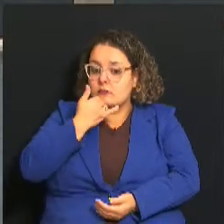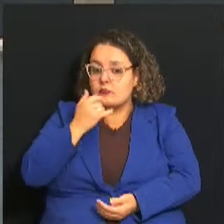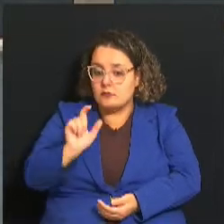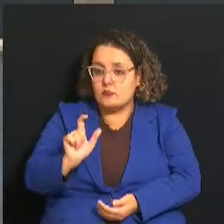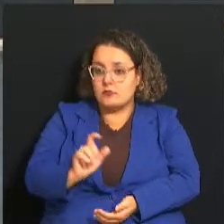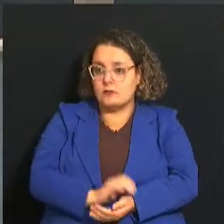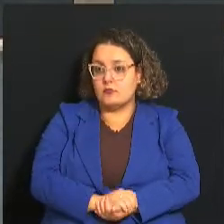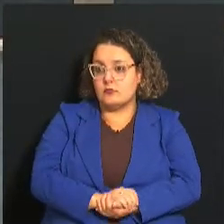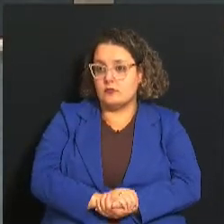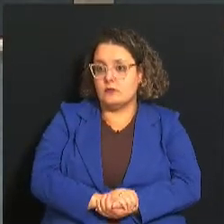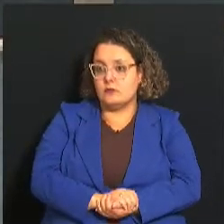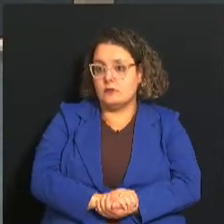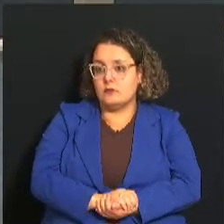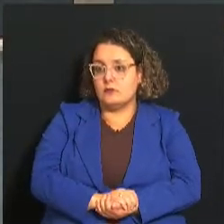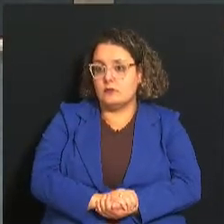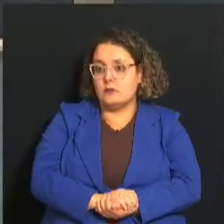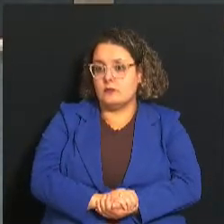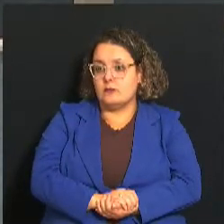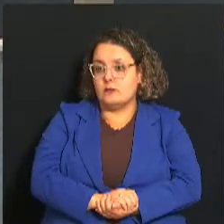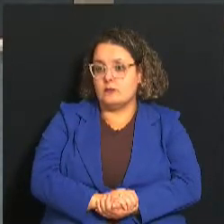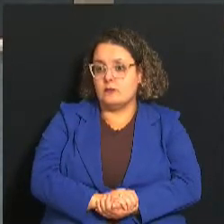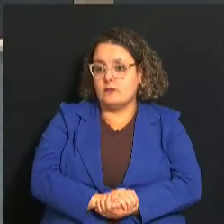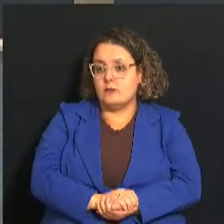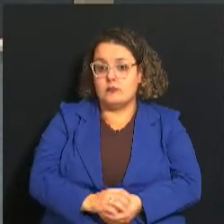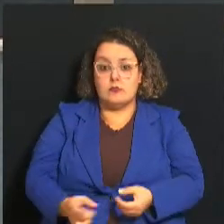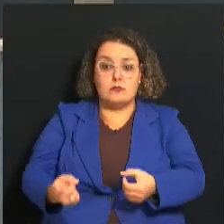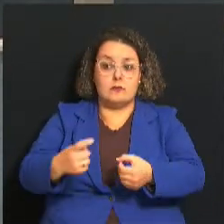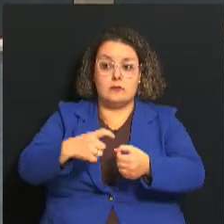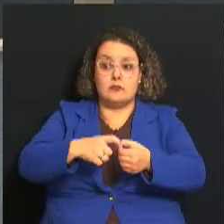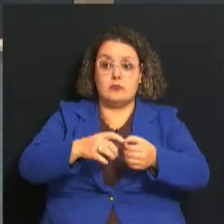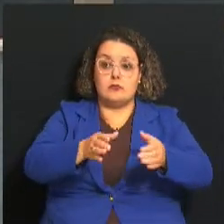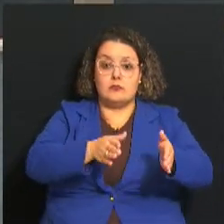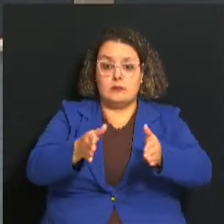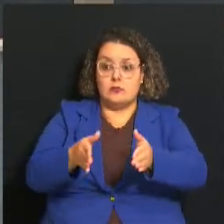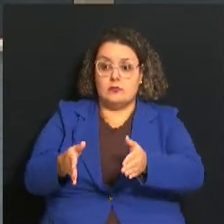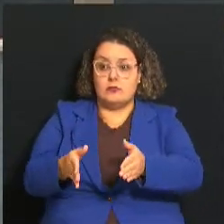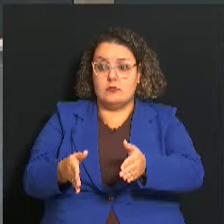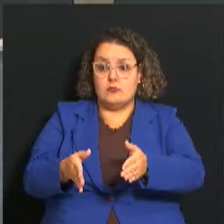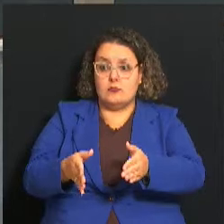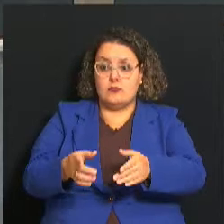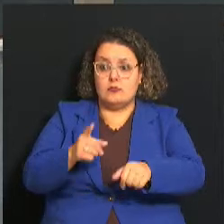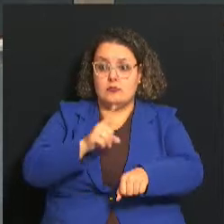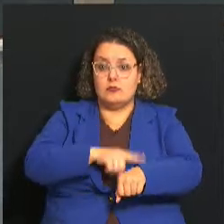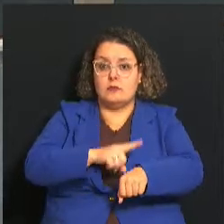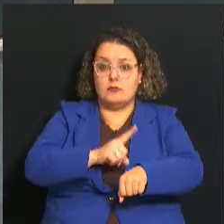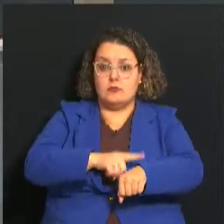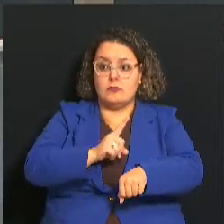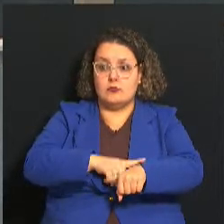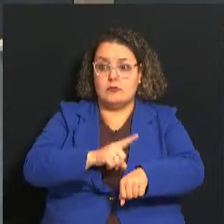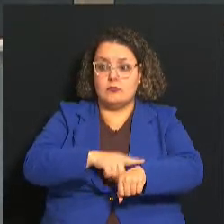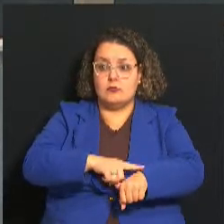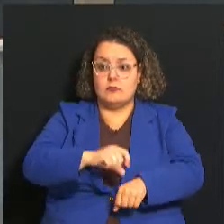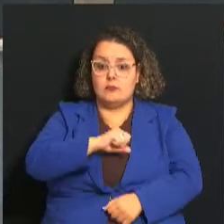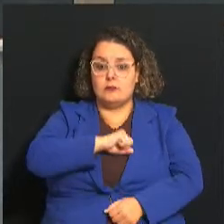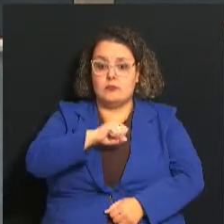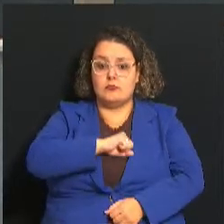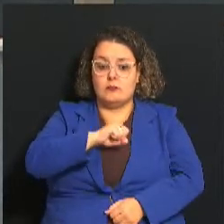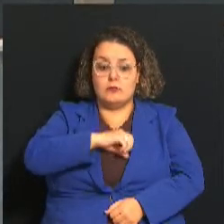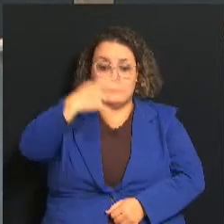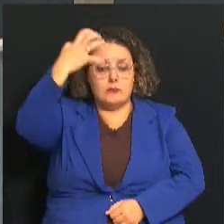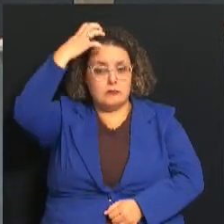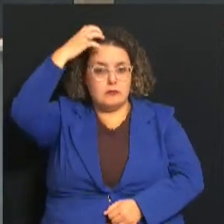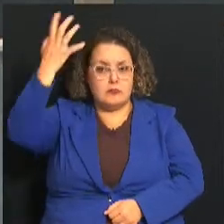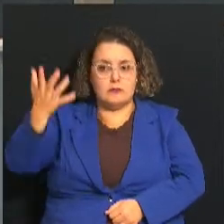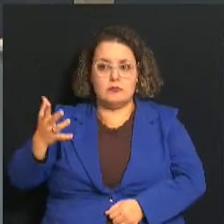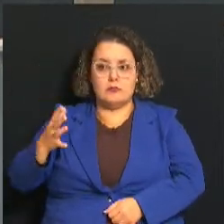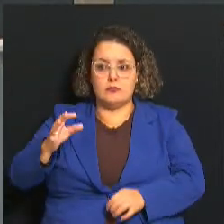A gente está voltando na época em que você marcava o tempo pela batida do coração do rei, em que a distância era o tamanho do